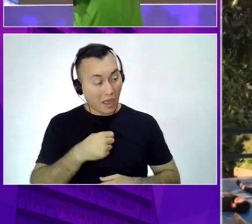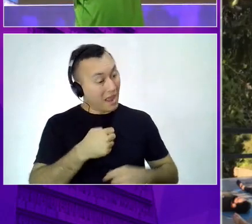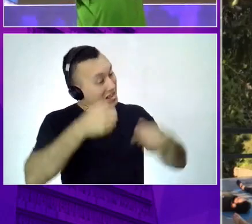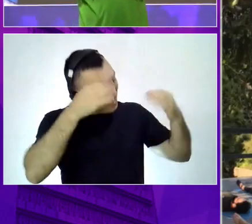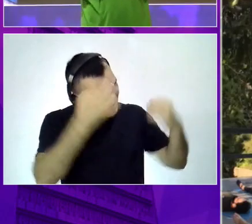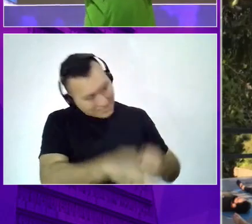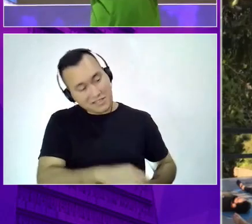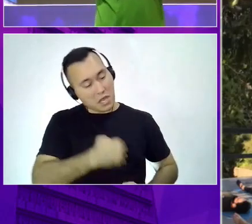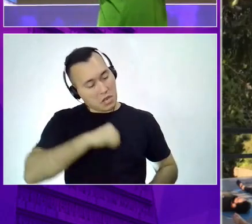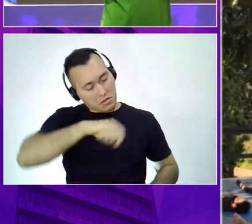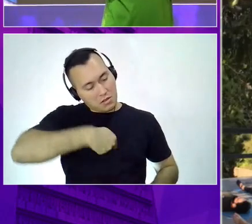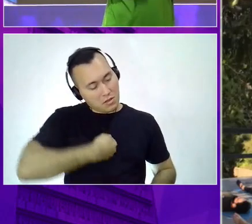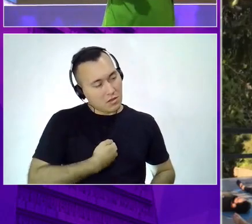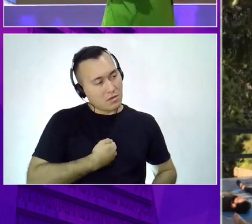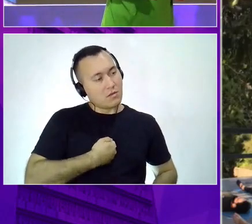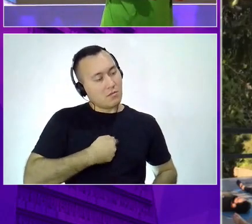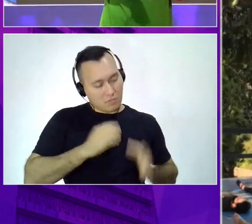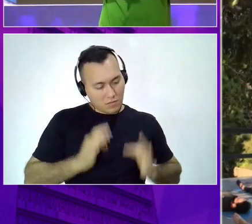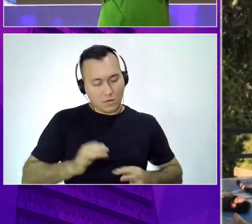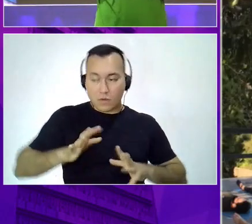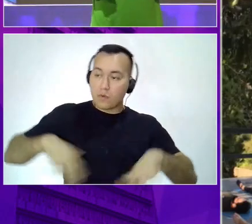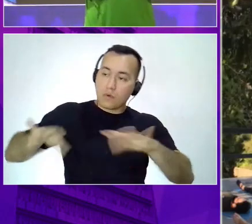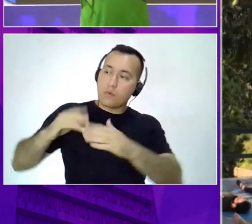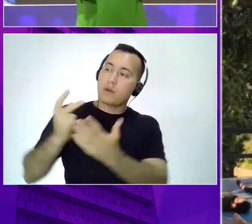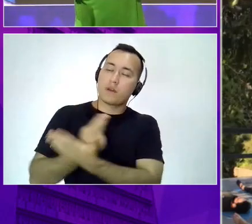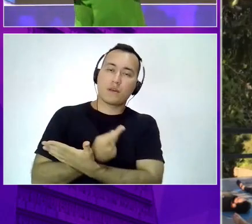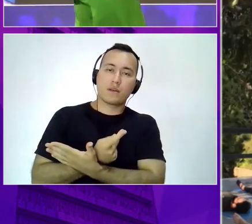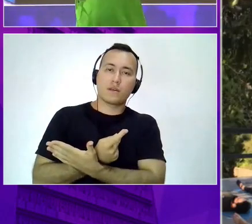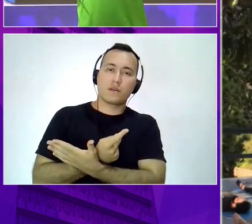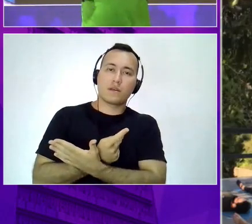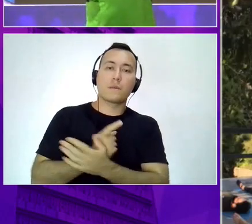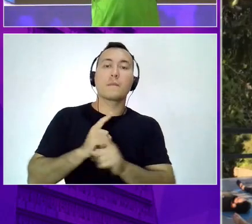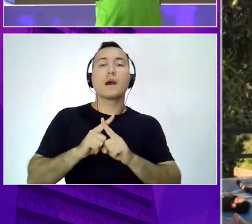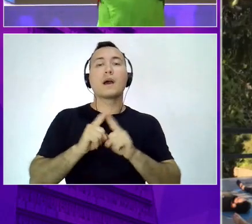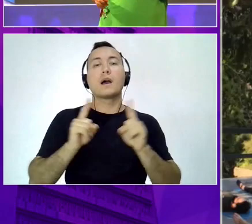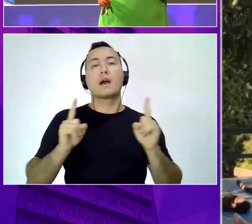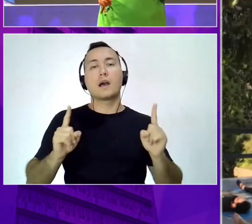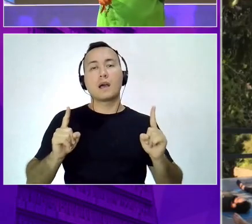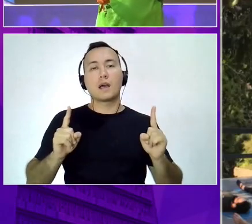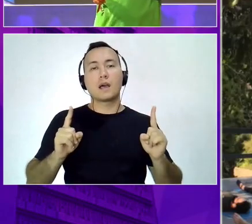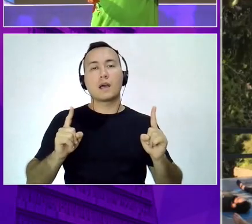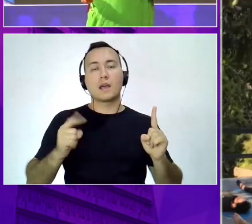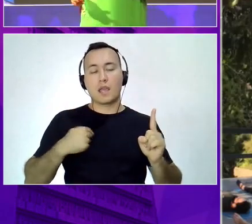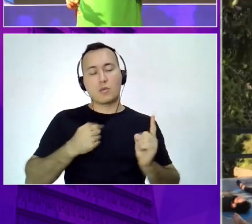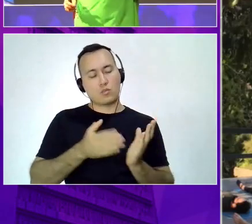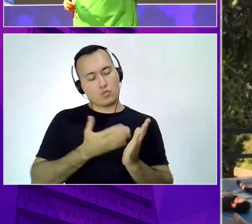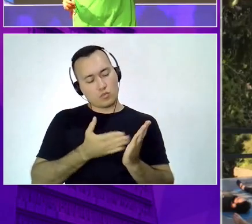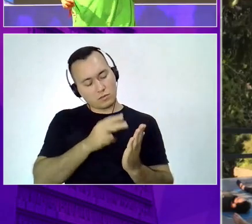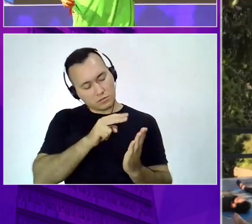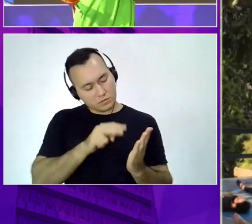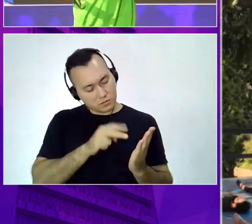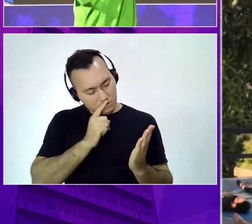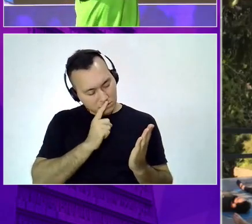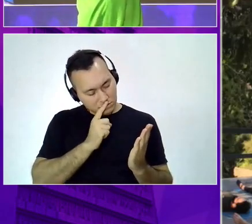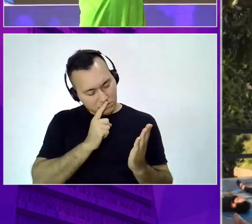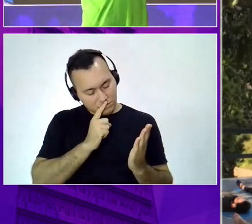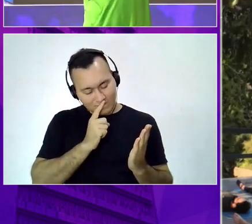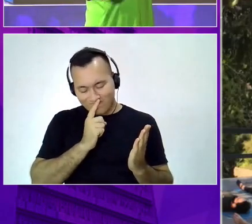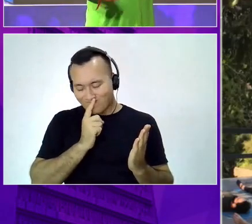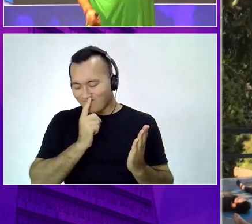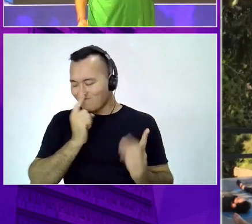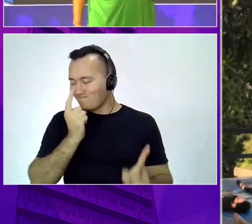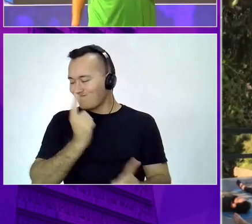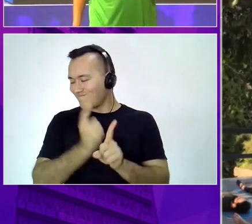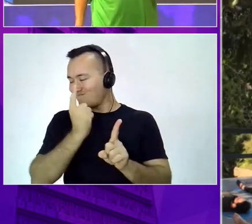você achar que o problema está fora, esse pensamento é o problema. Sim? Aí eu olhei para o espelho e